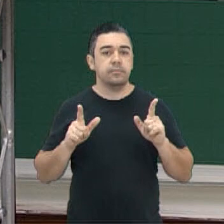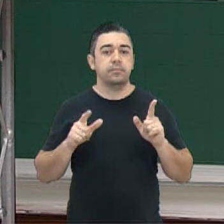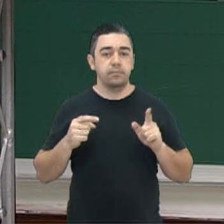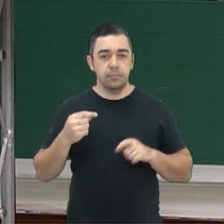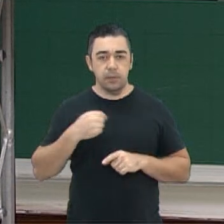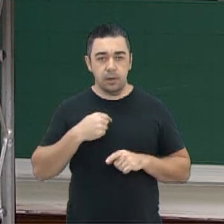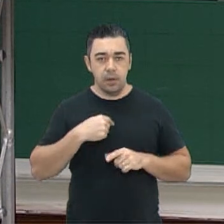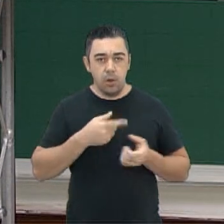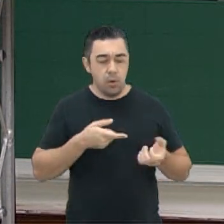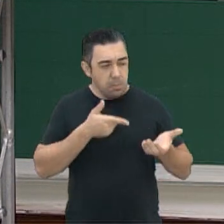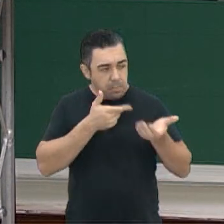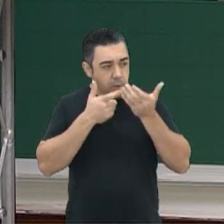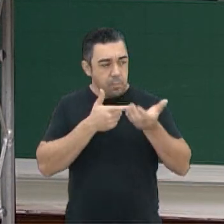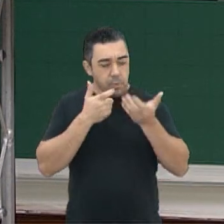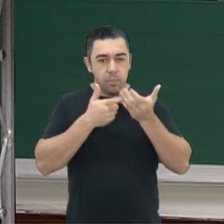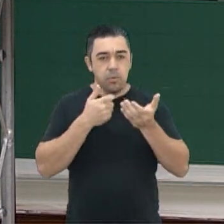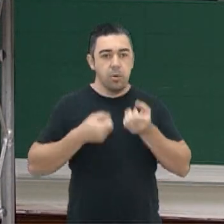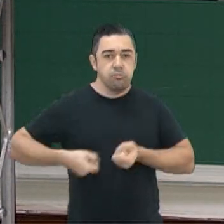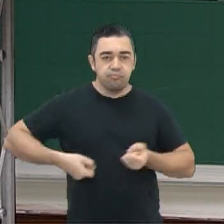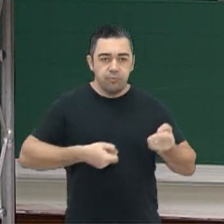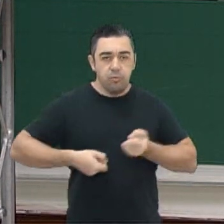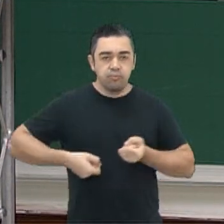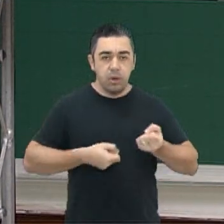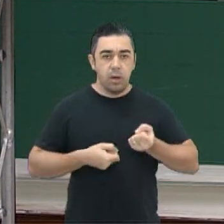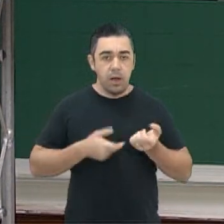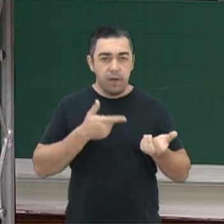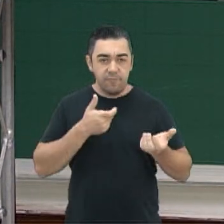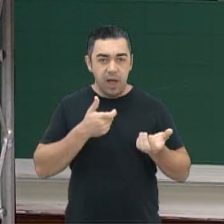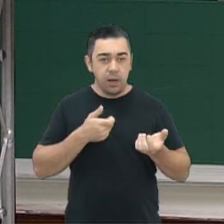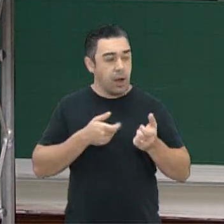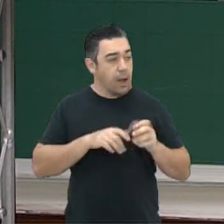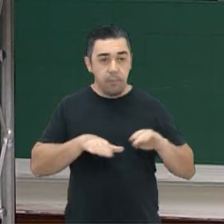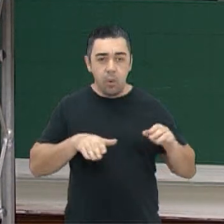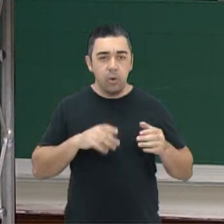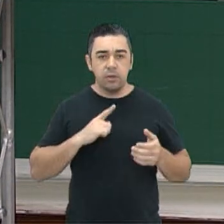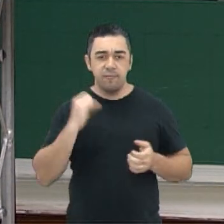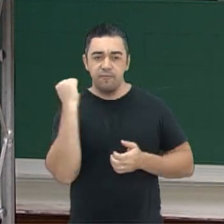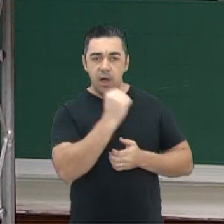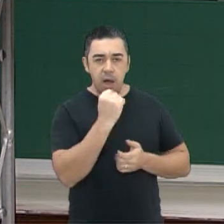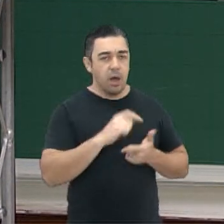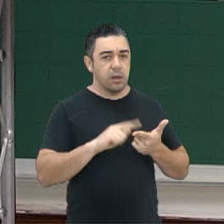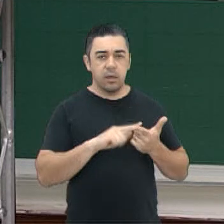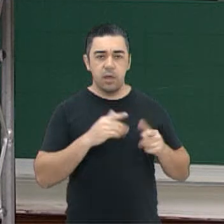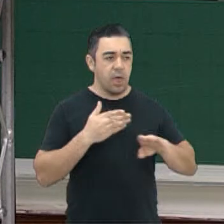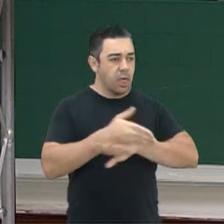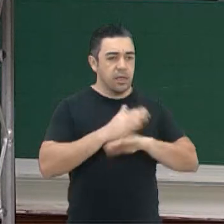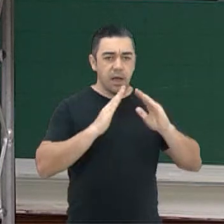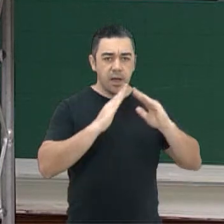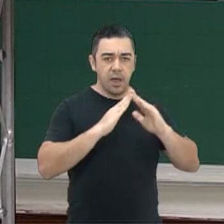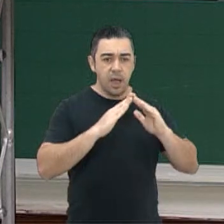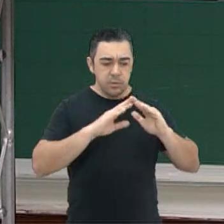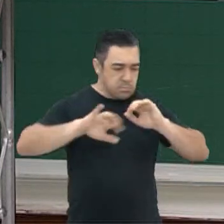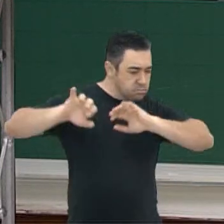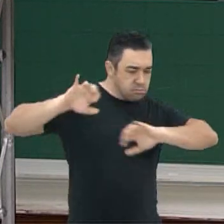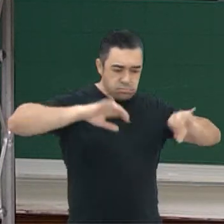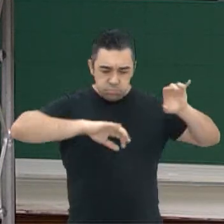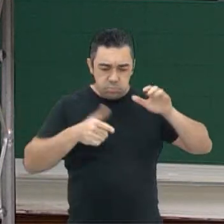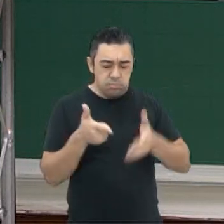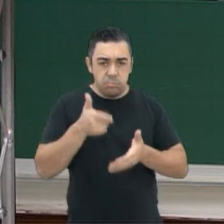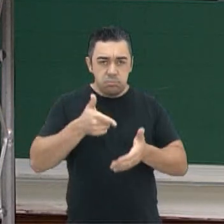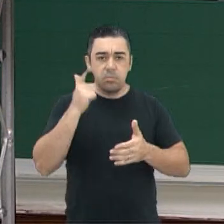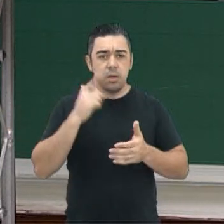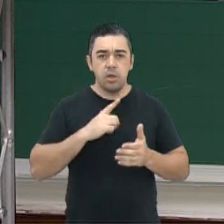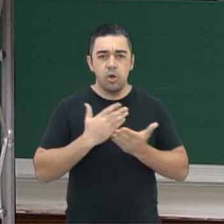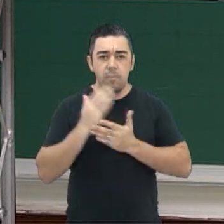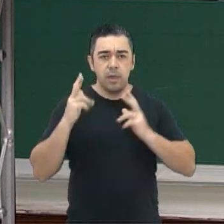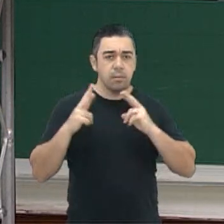mesmo com a baioneta acertando no inimigo, como diz o outro, acabou a bala do rifle, pega uma faca, acerta do cara, invade a casa do outro, procura o cara que está embaixo da cama ali, e começa